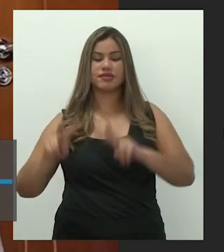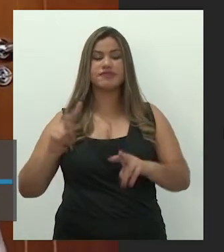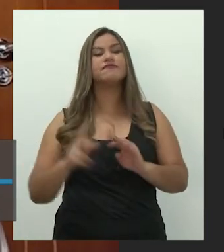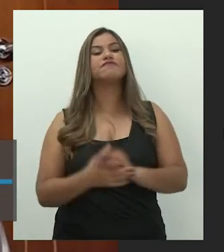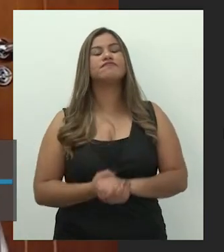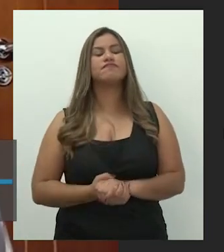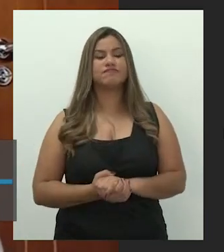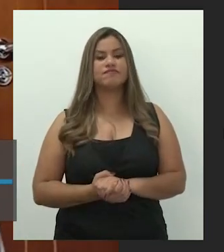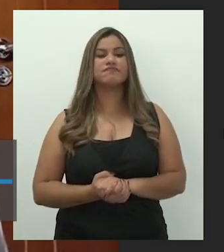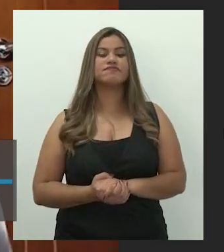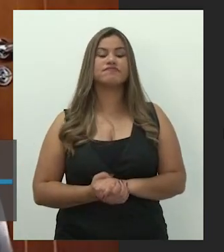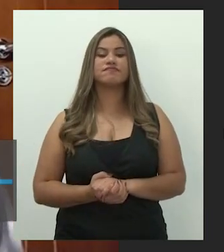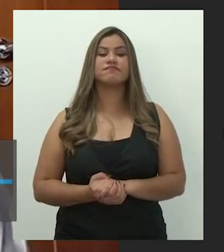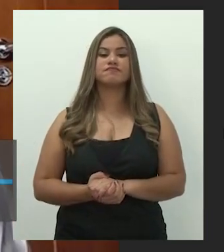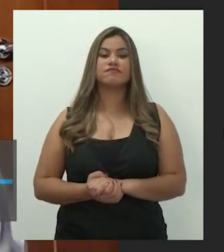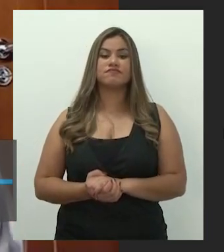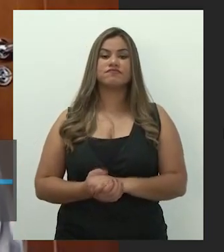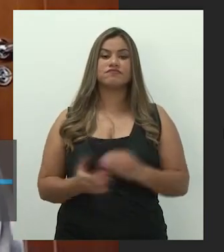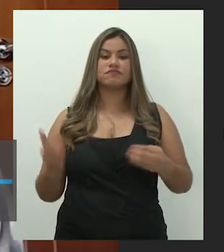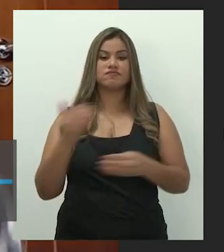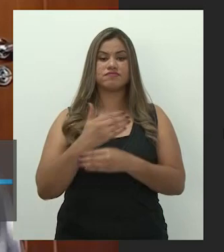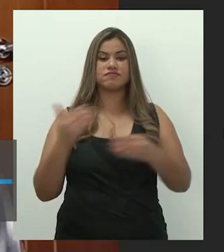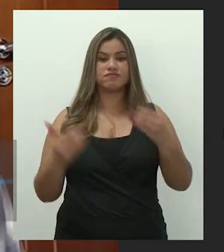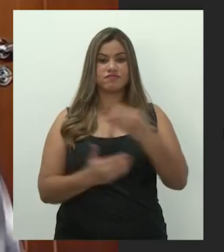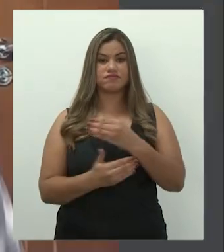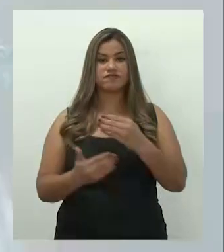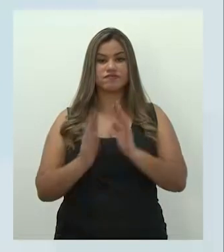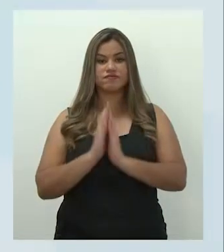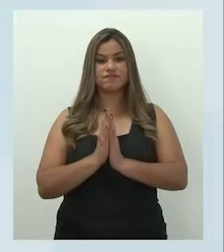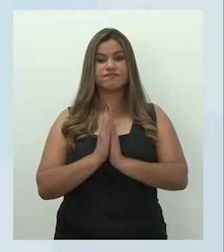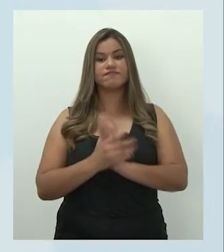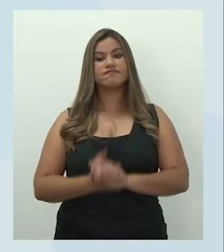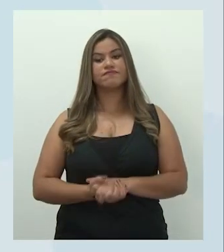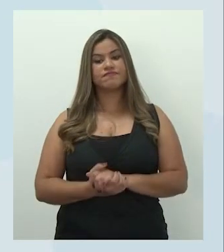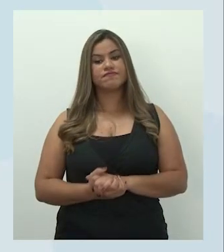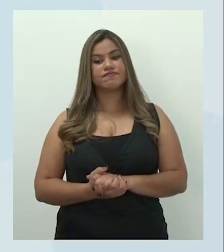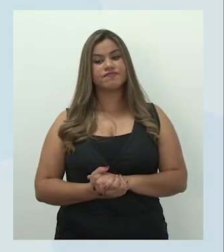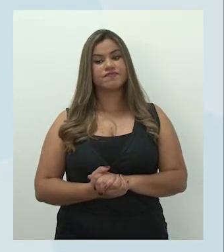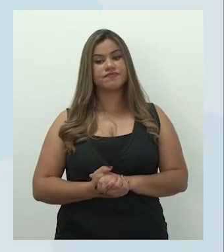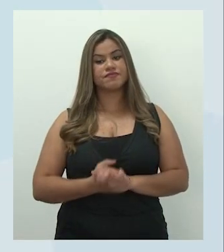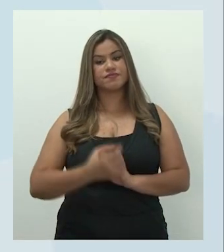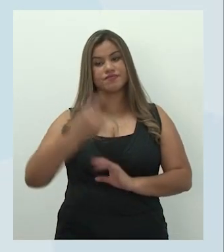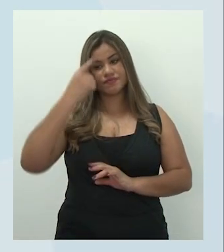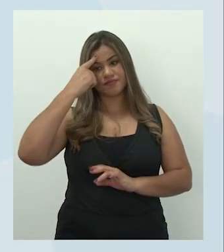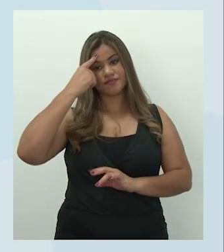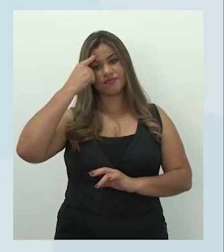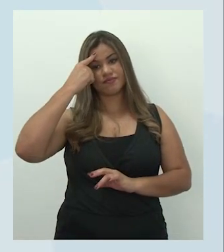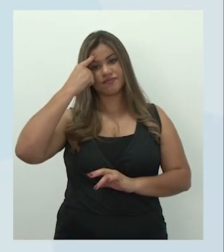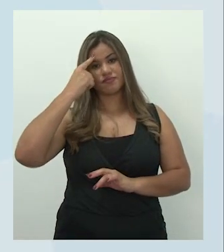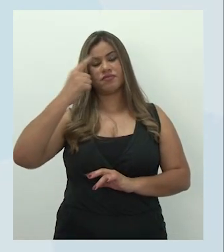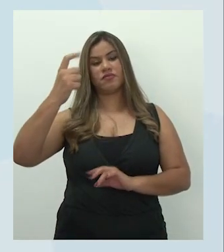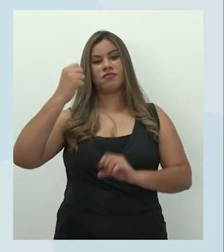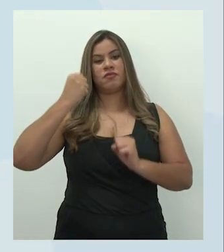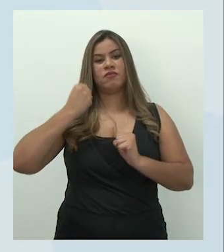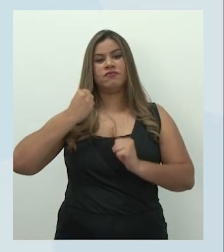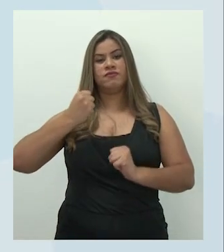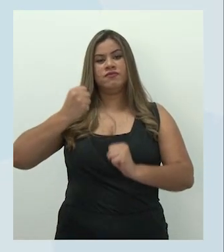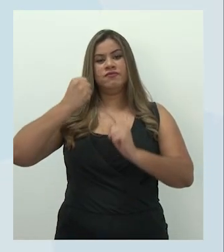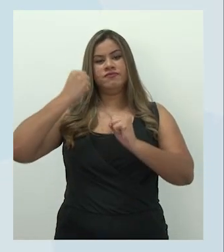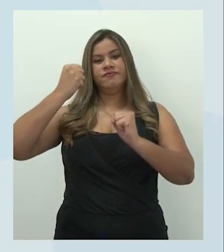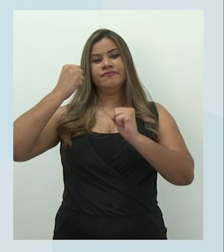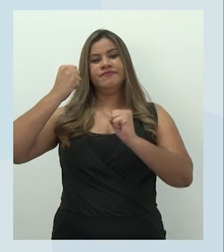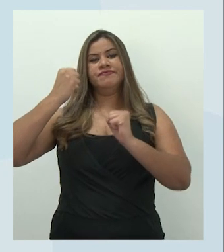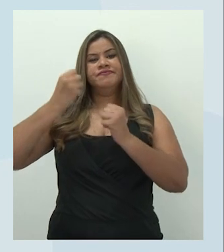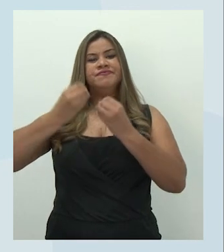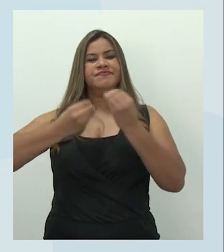tá? E aí, pode pôr o outro slide? Pensando em fortalecer essa